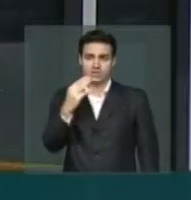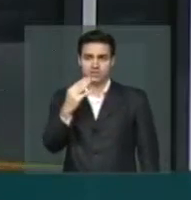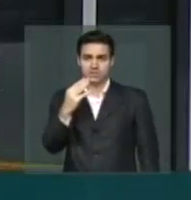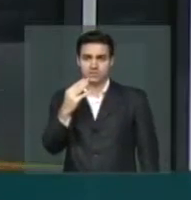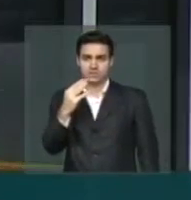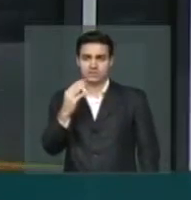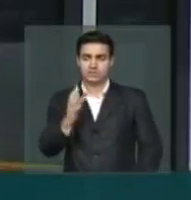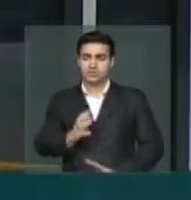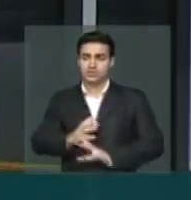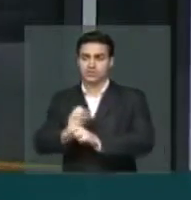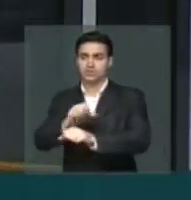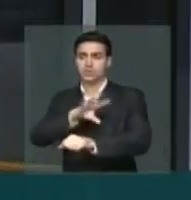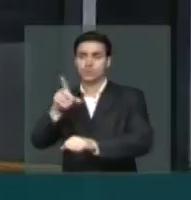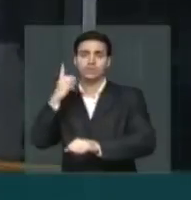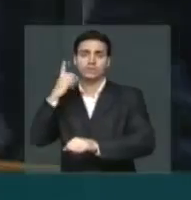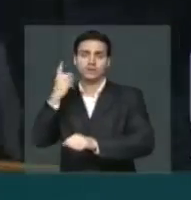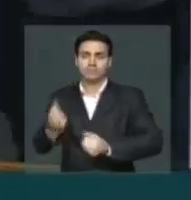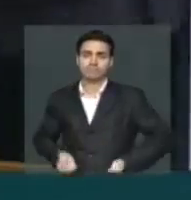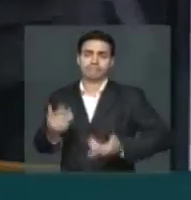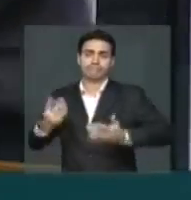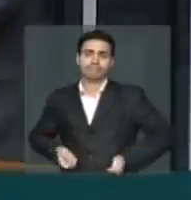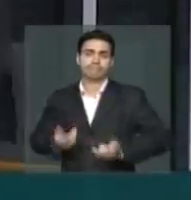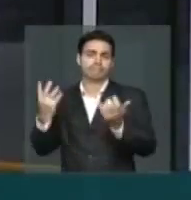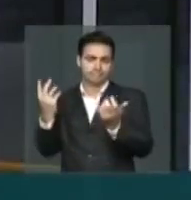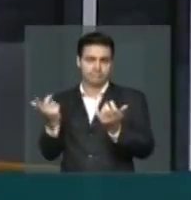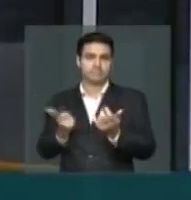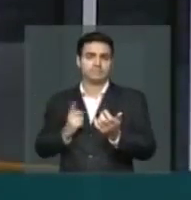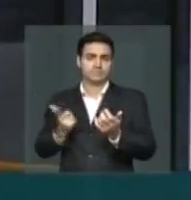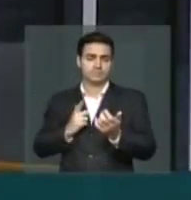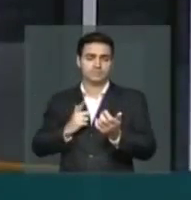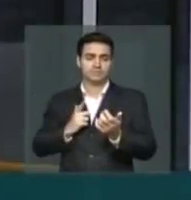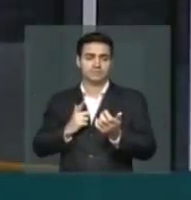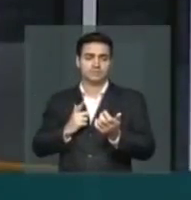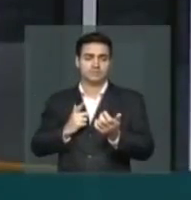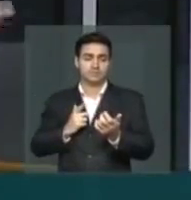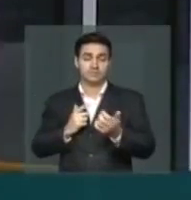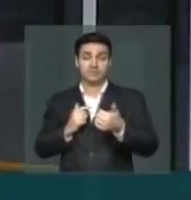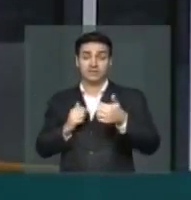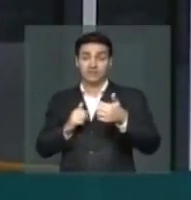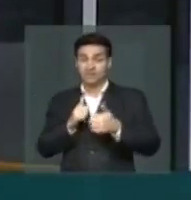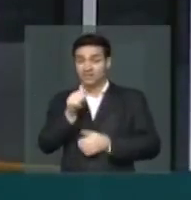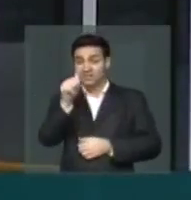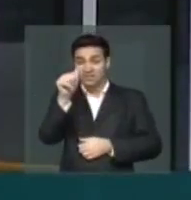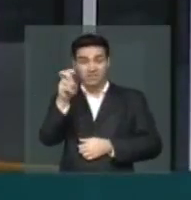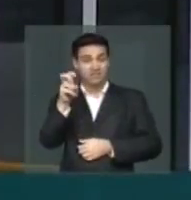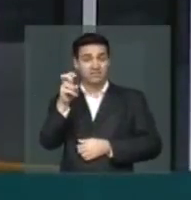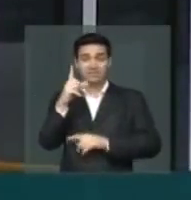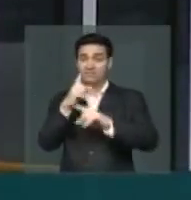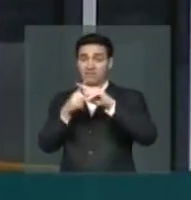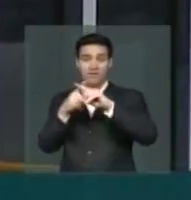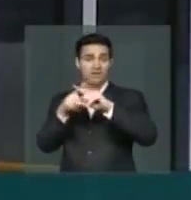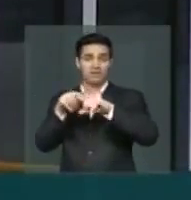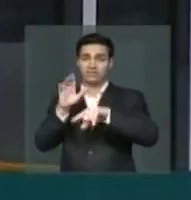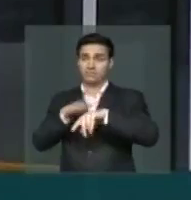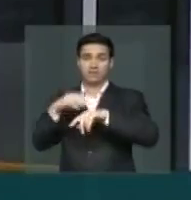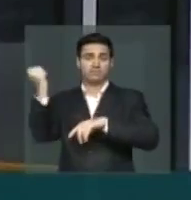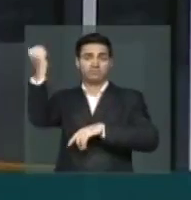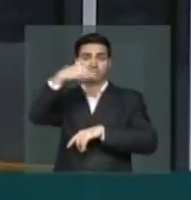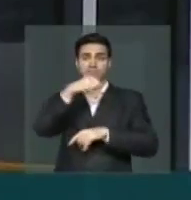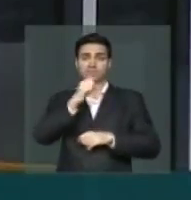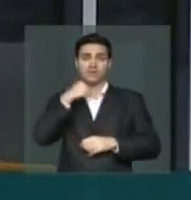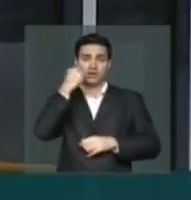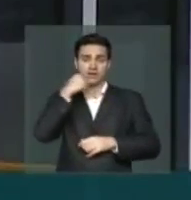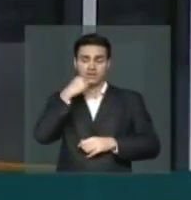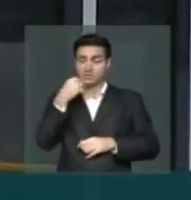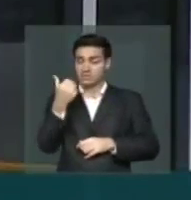quê? Corrupção institucionalizada. 15 vezes mais que o Senado Federal, 6